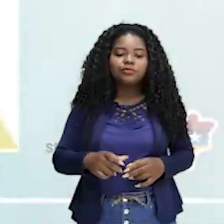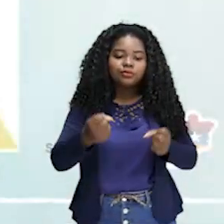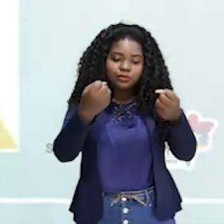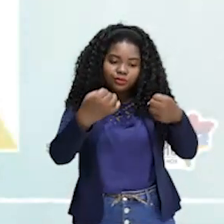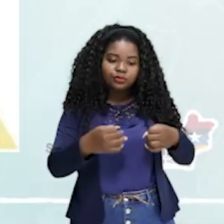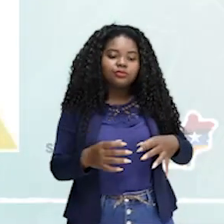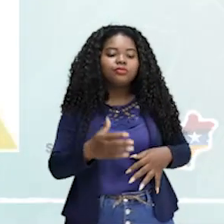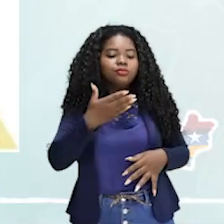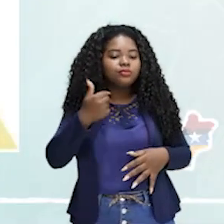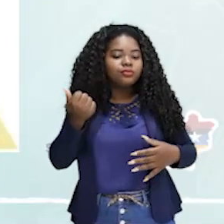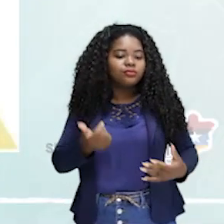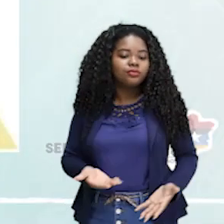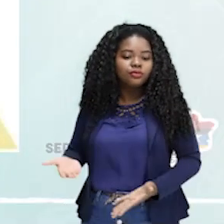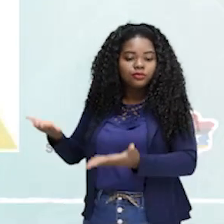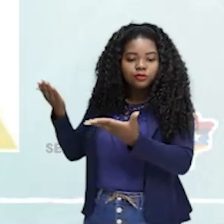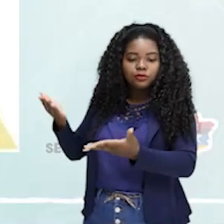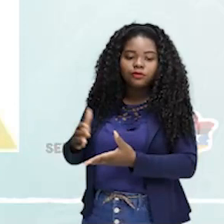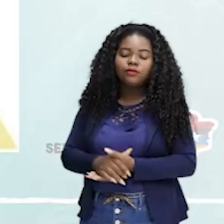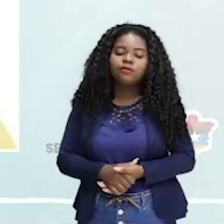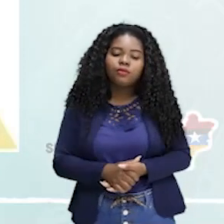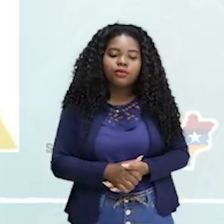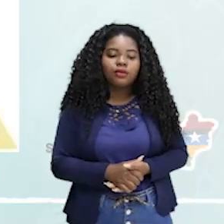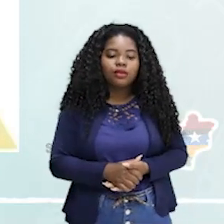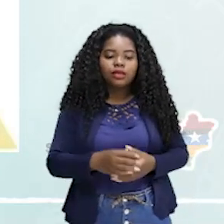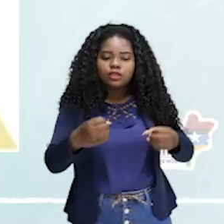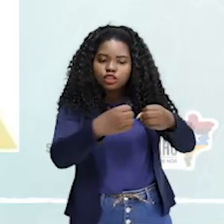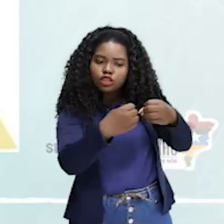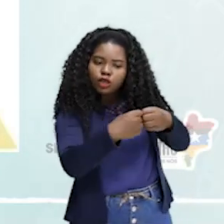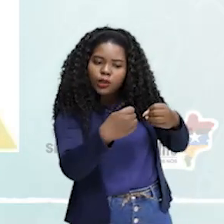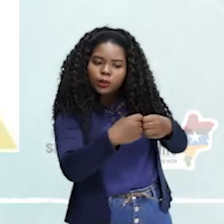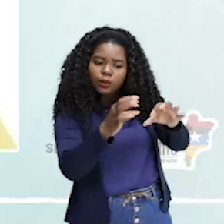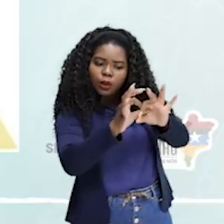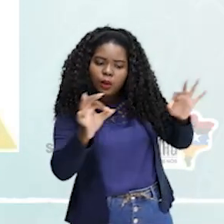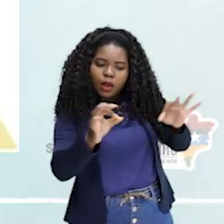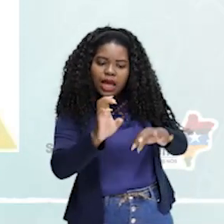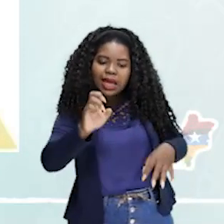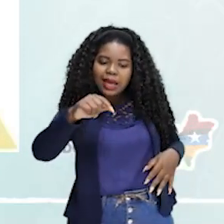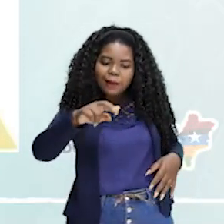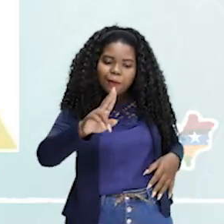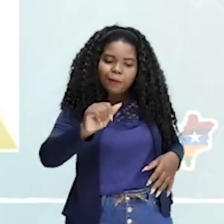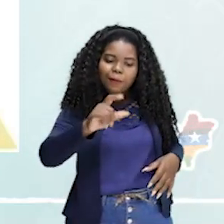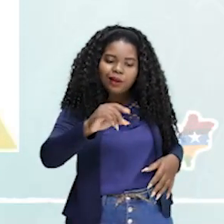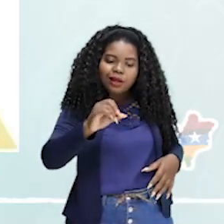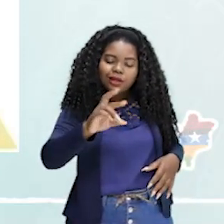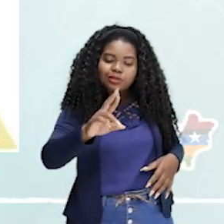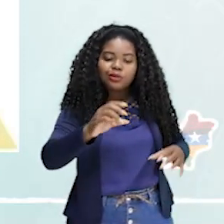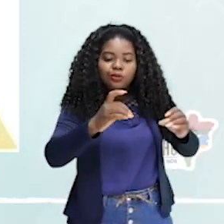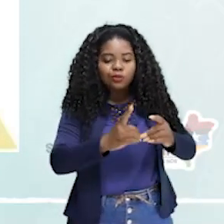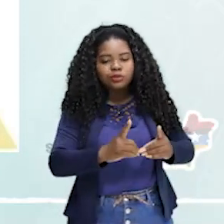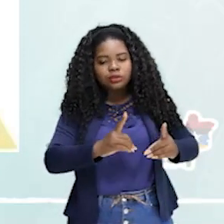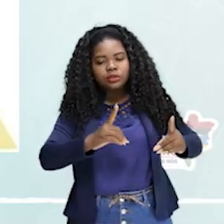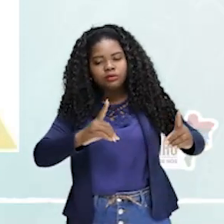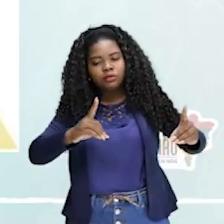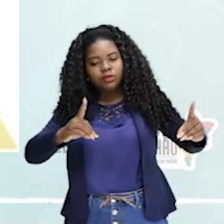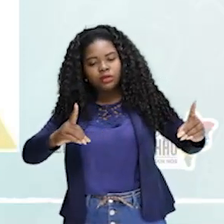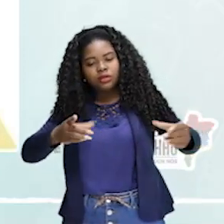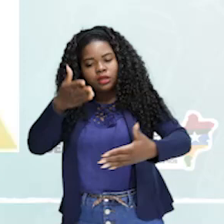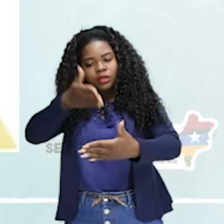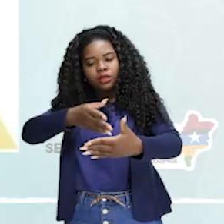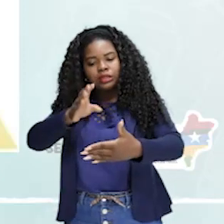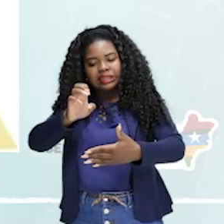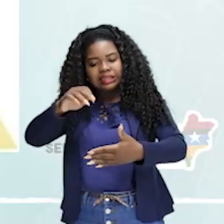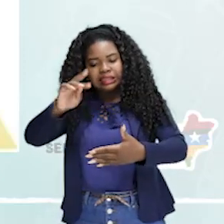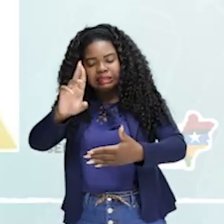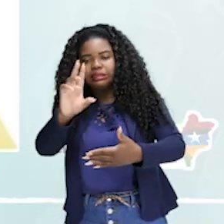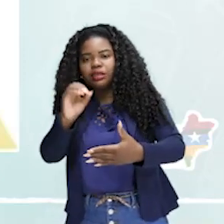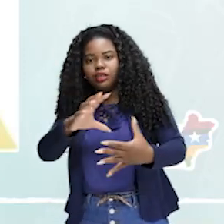florestas equatoriais estão aqui próximas da linha do Equador. Quando a gente se afasta do centro da Terra, a latitude vai aumentando. Olha o que vai